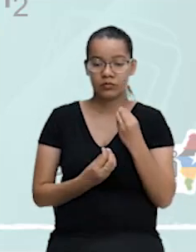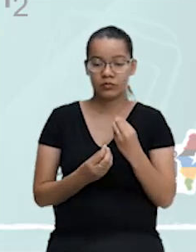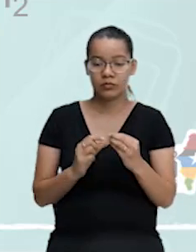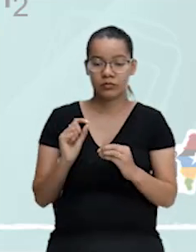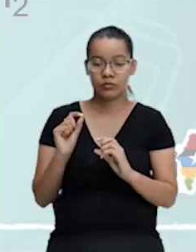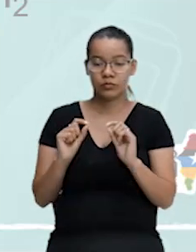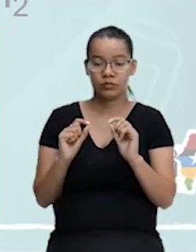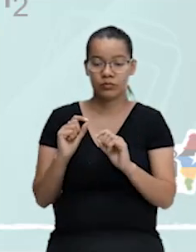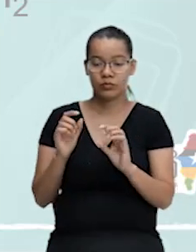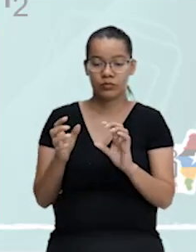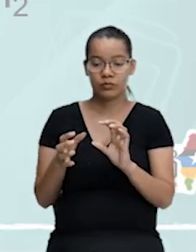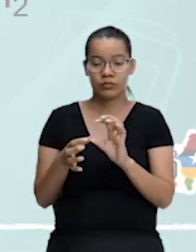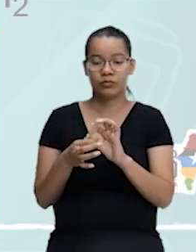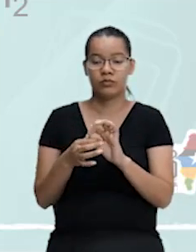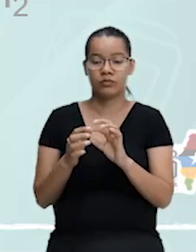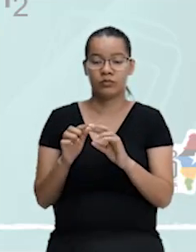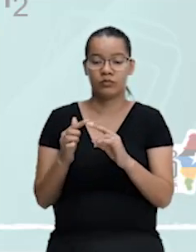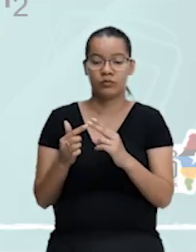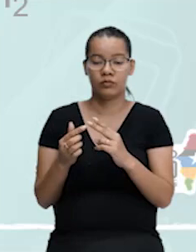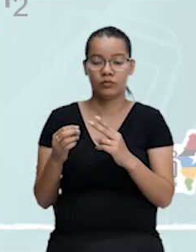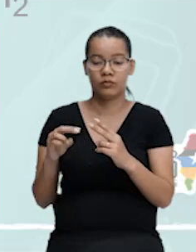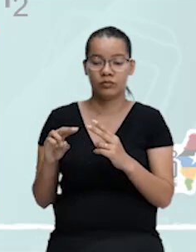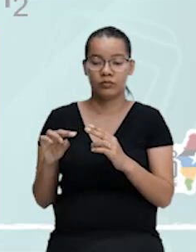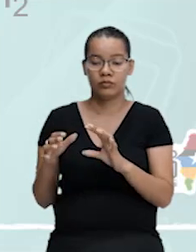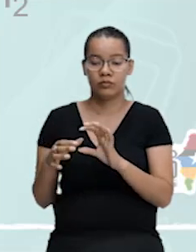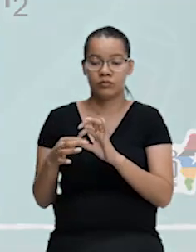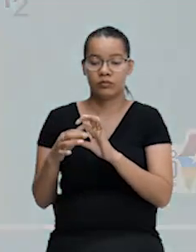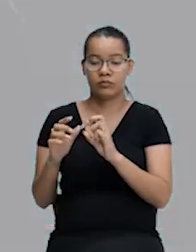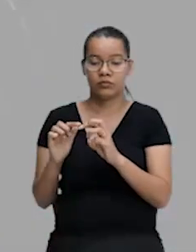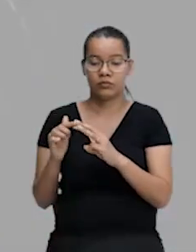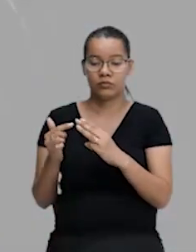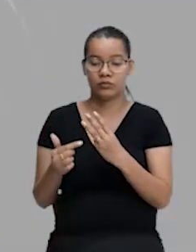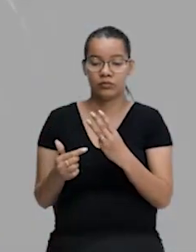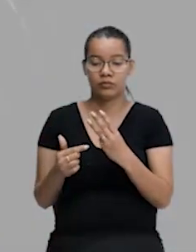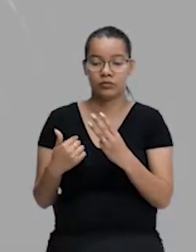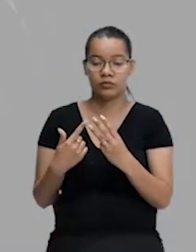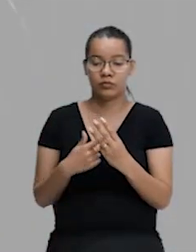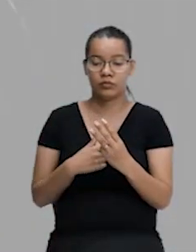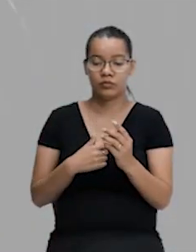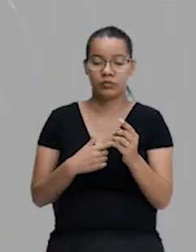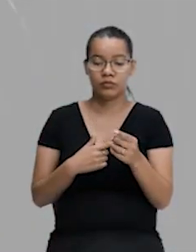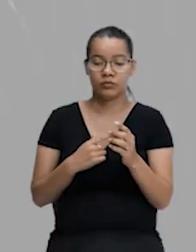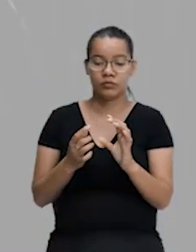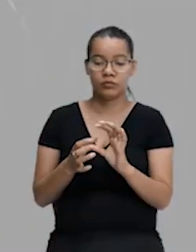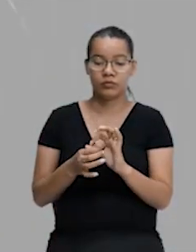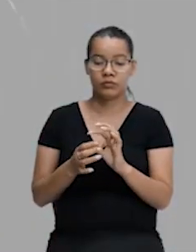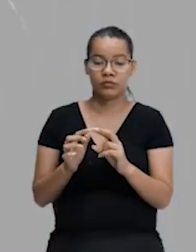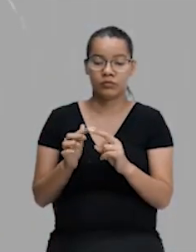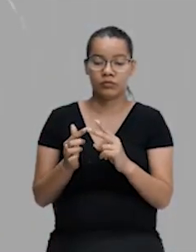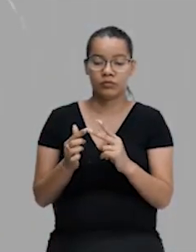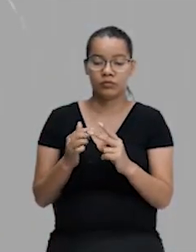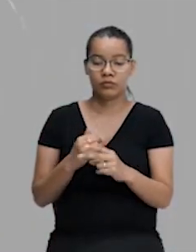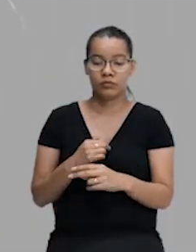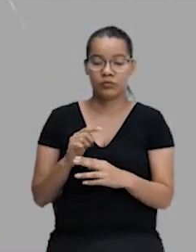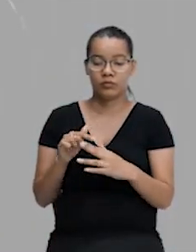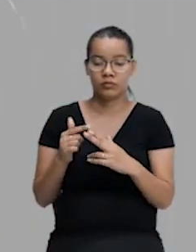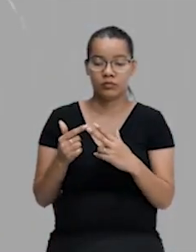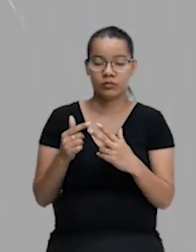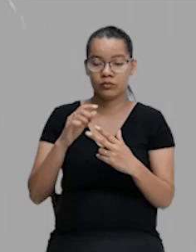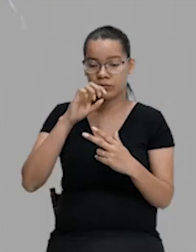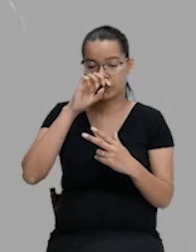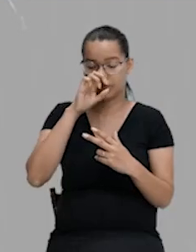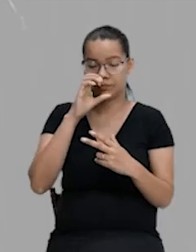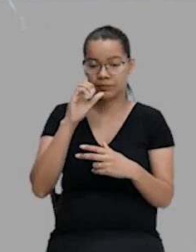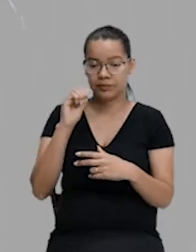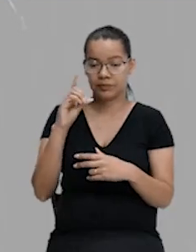quê? Ligação dupla ou ligação tripla. Nesse caso, serão ligações duplas, certo? As duas cadeias de cima,